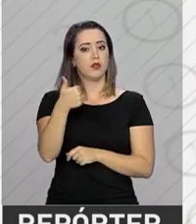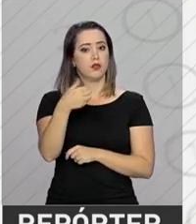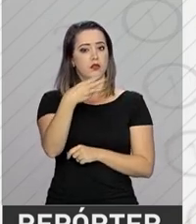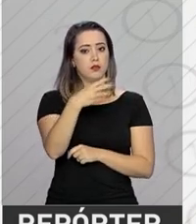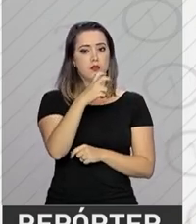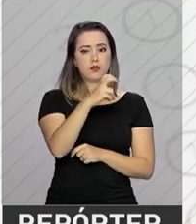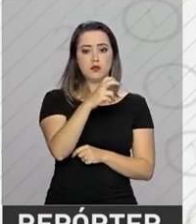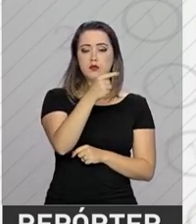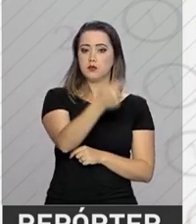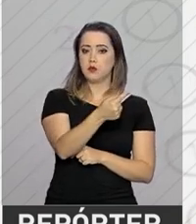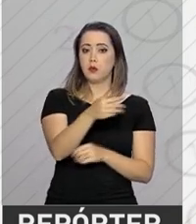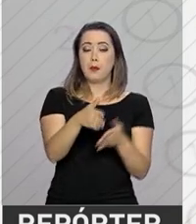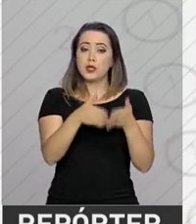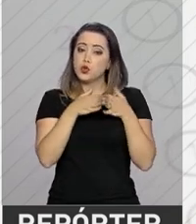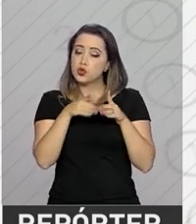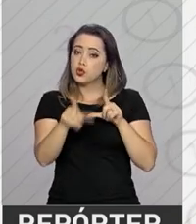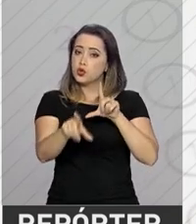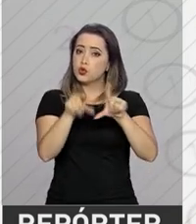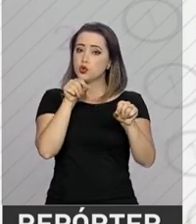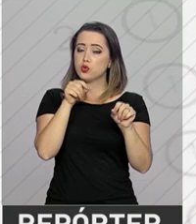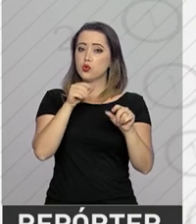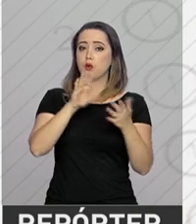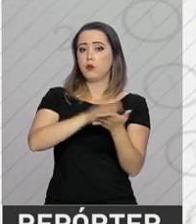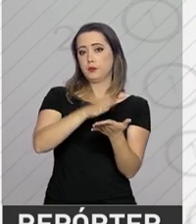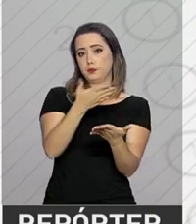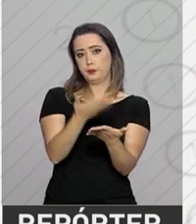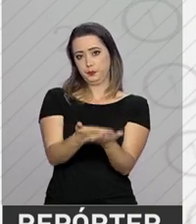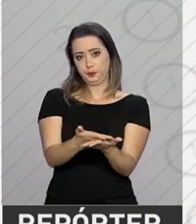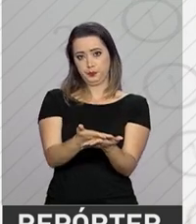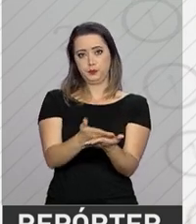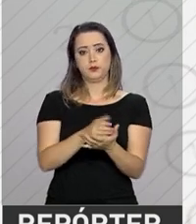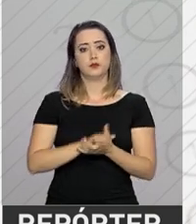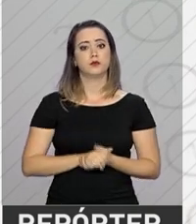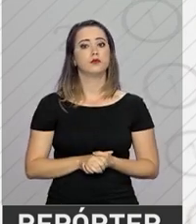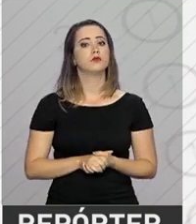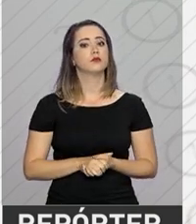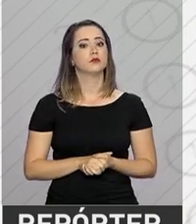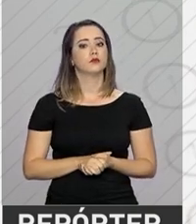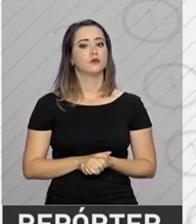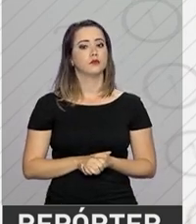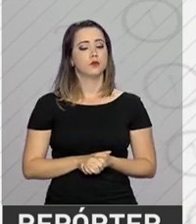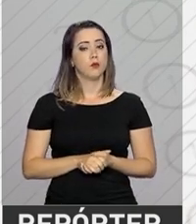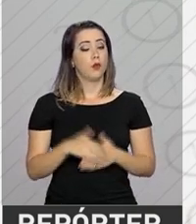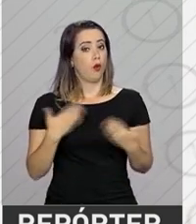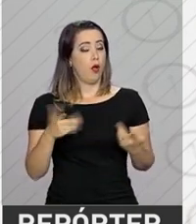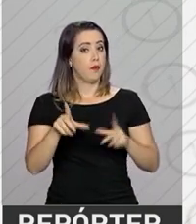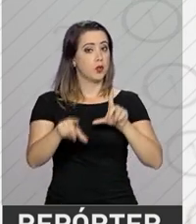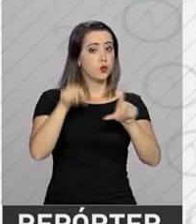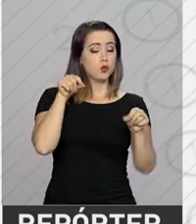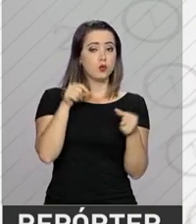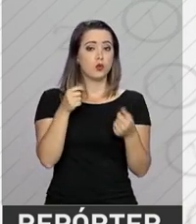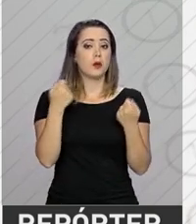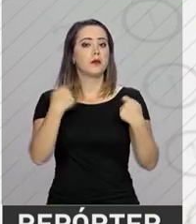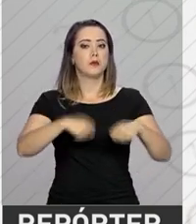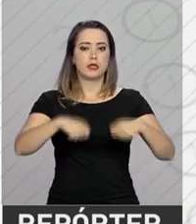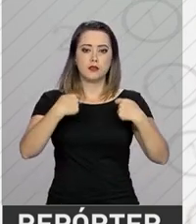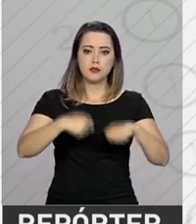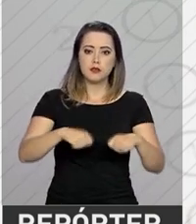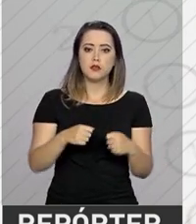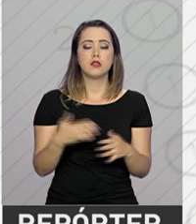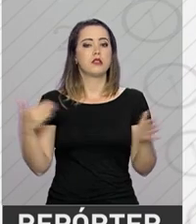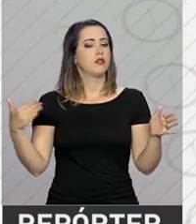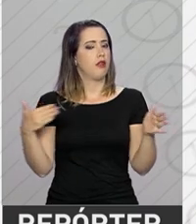.357 optaram por receber auxílio do tradutor-intérprete de Libras. O candidato que necessitar de